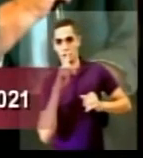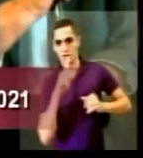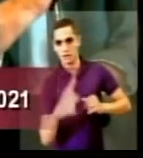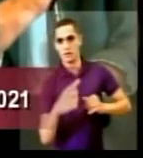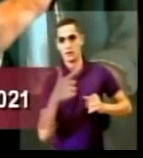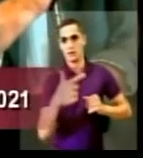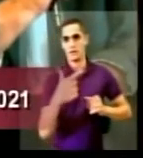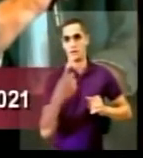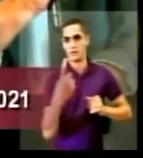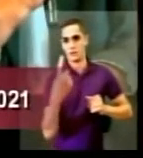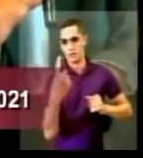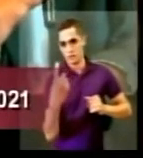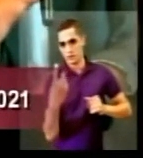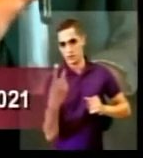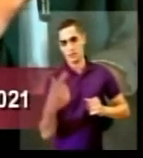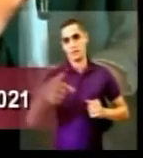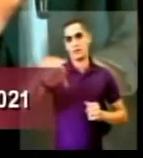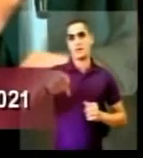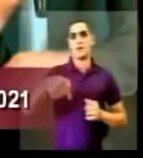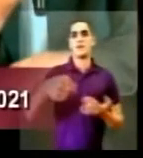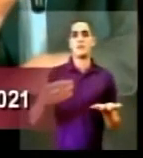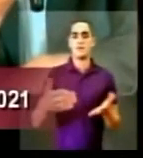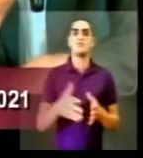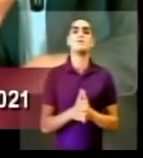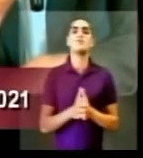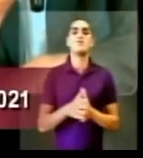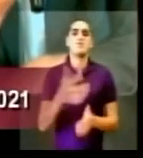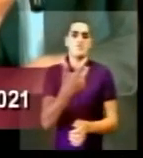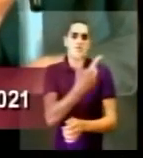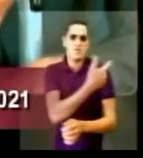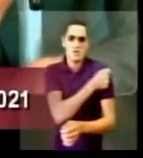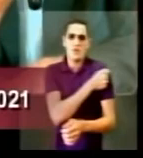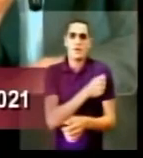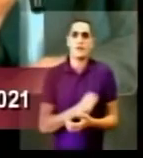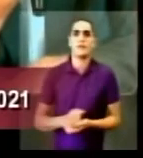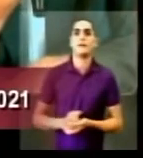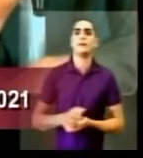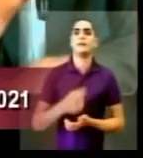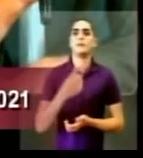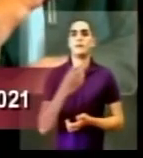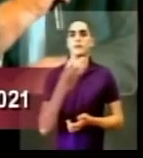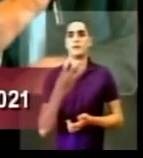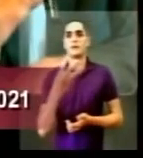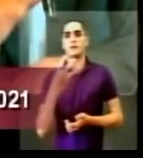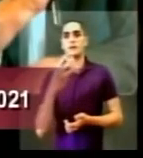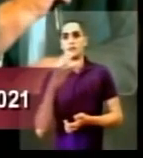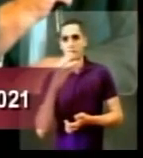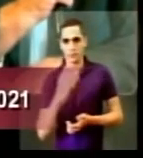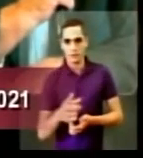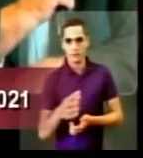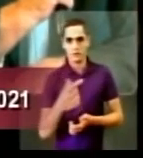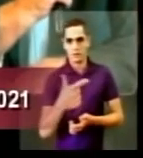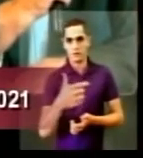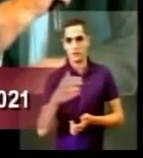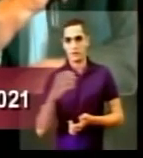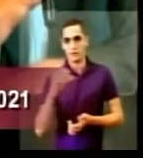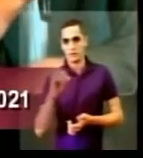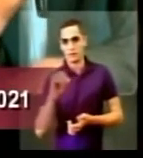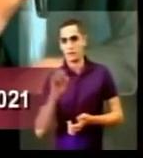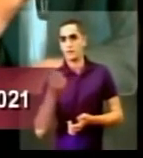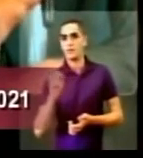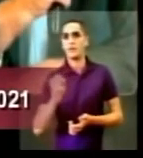14.217 doses, sendo 13.208 em trabalhadores da saúde e 1.009